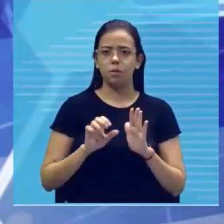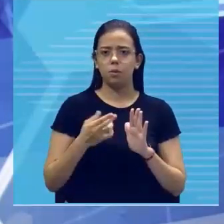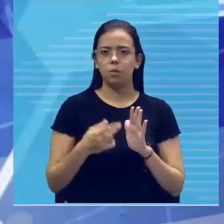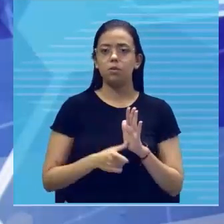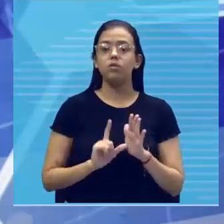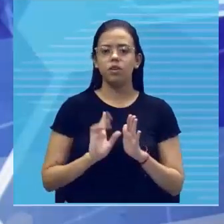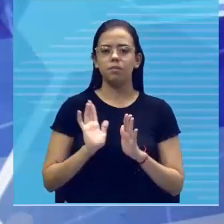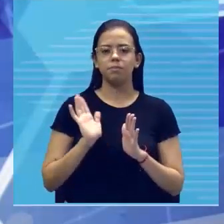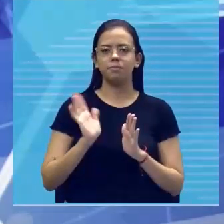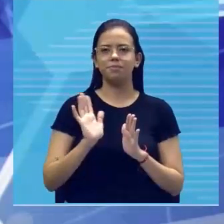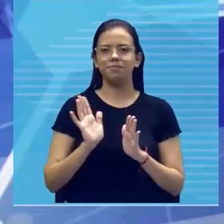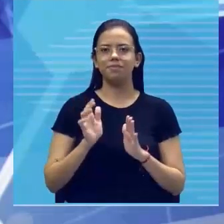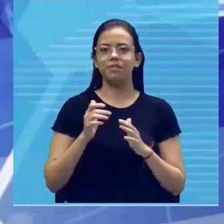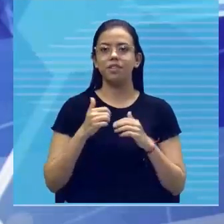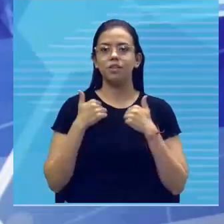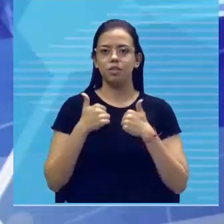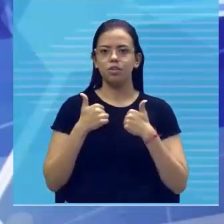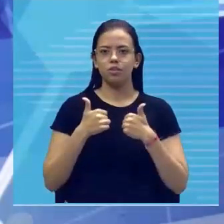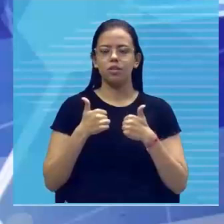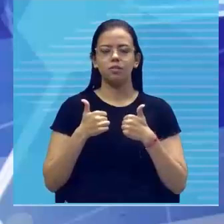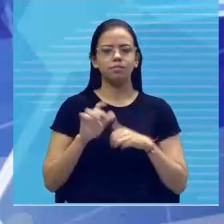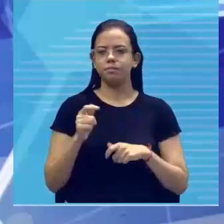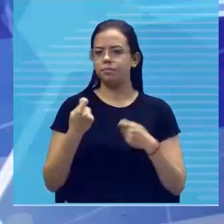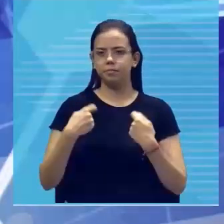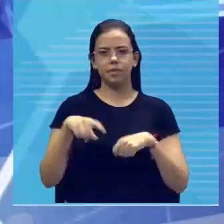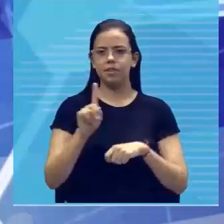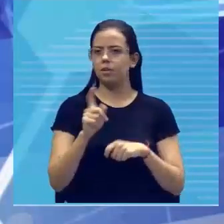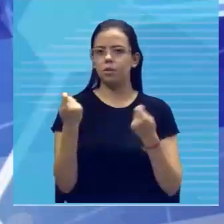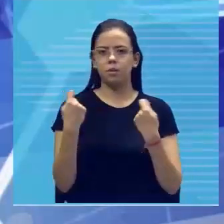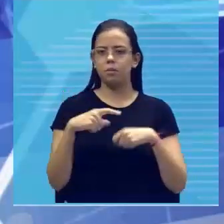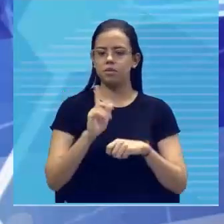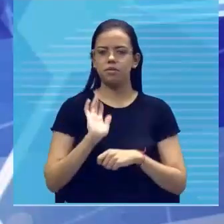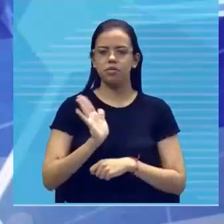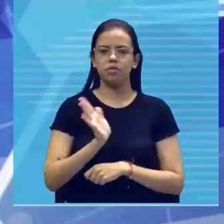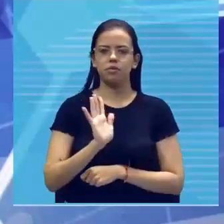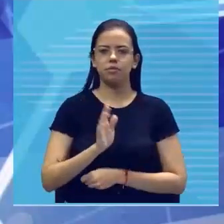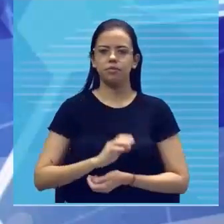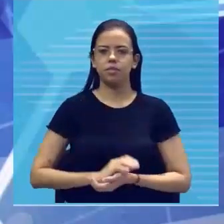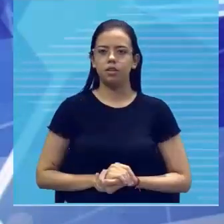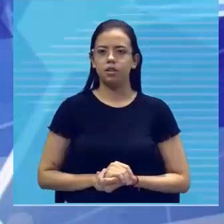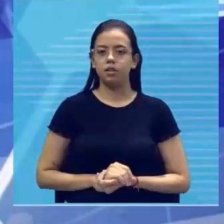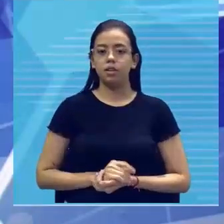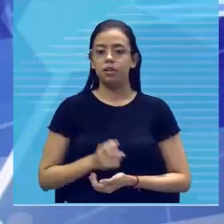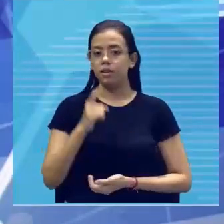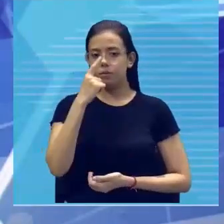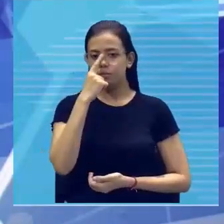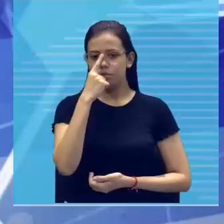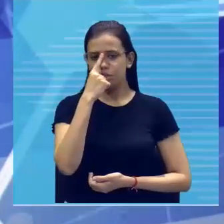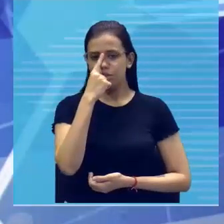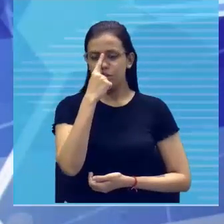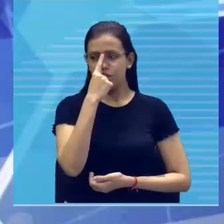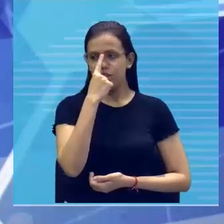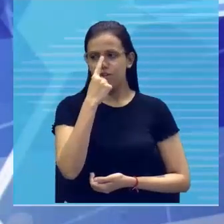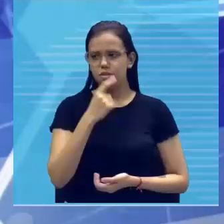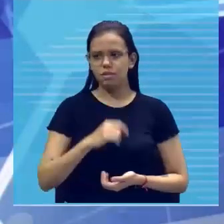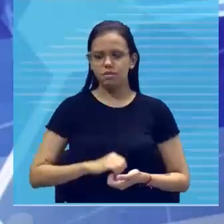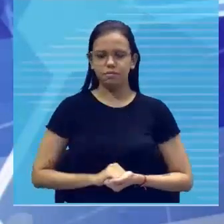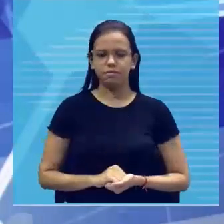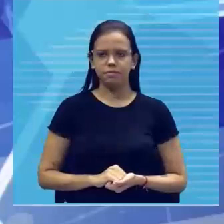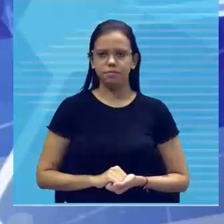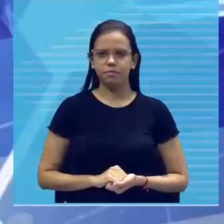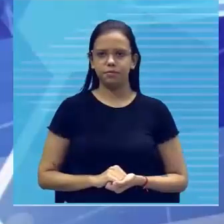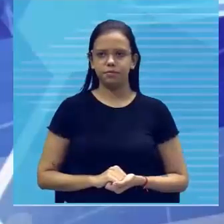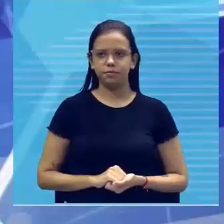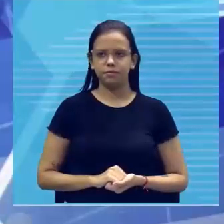antes de Nilson Santana aí o show de bola acho que